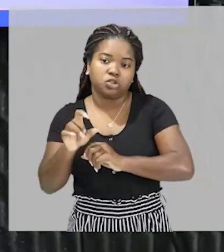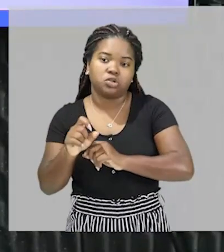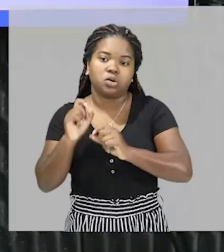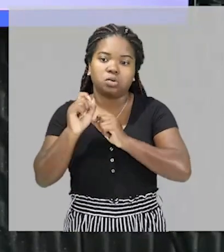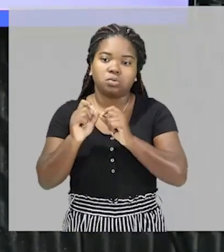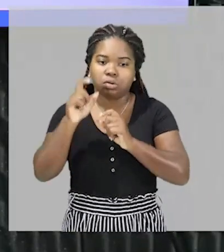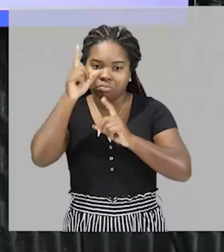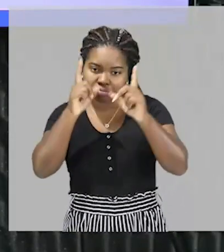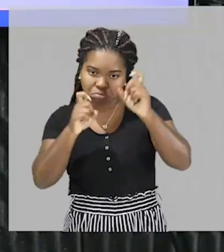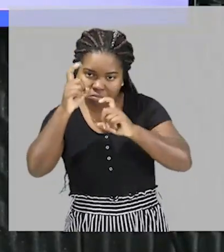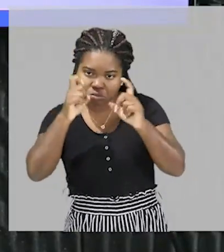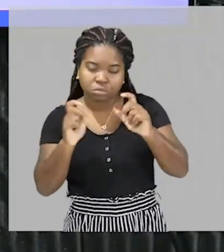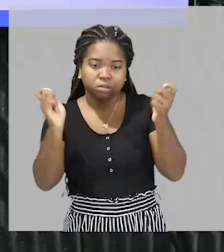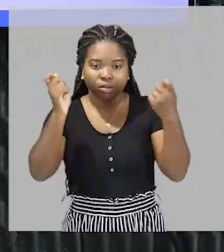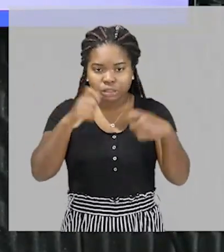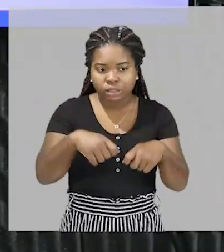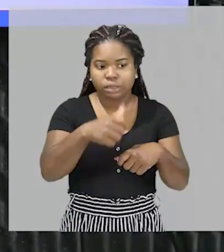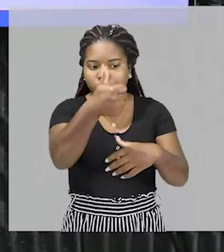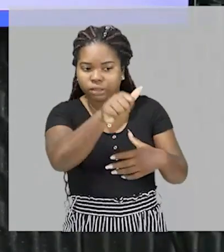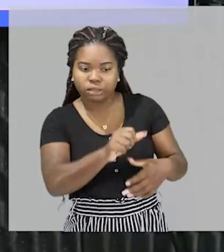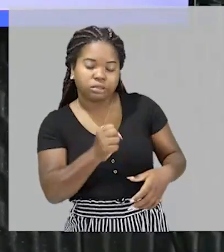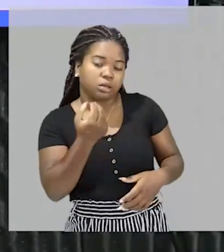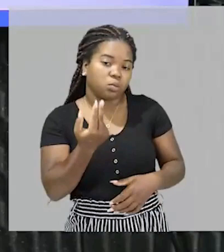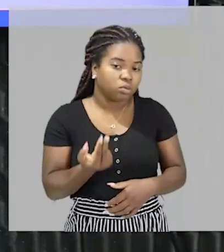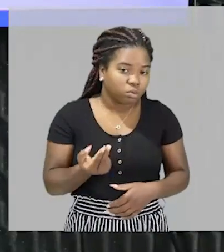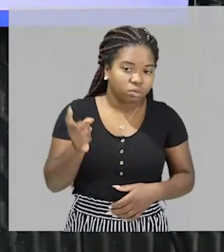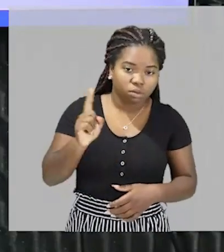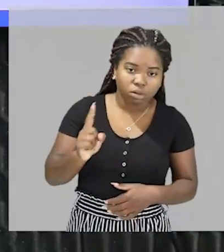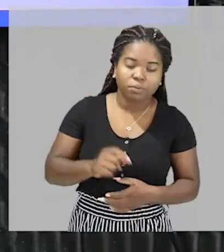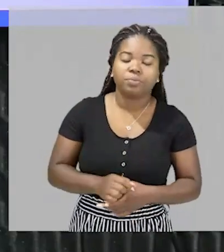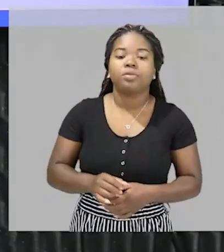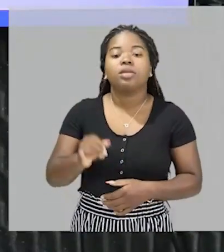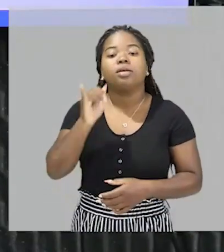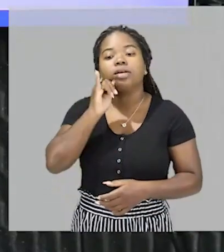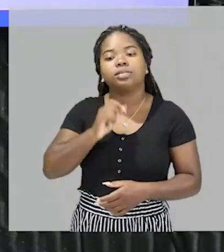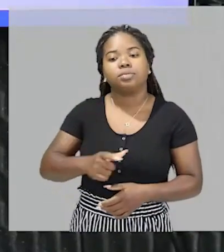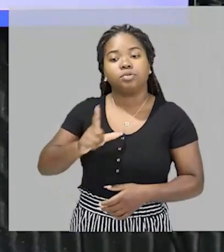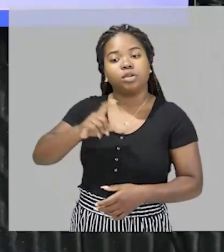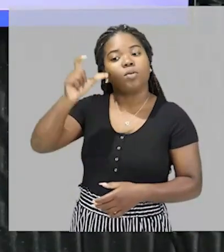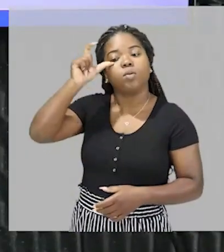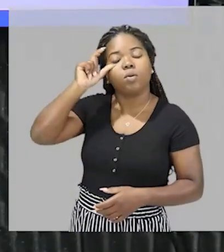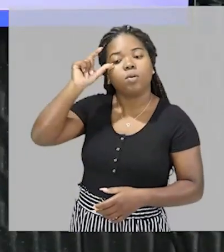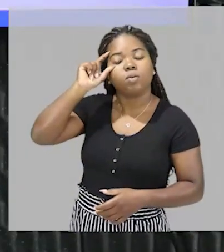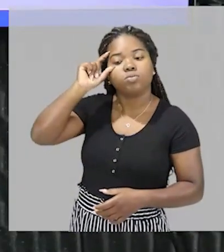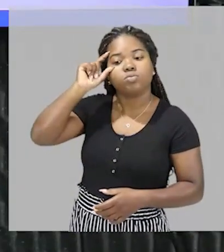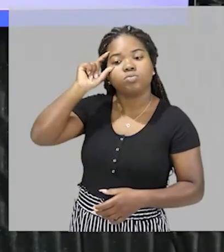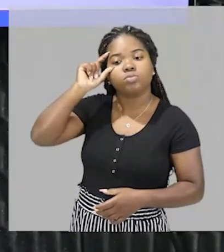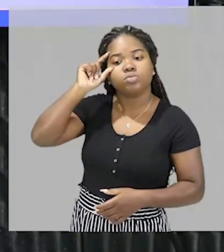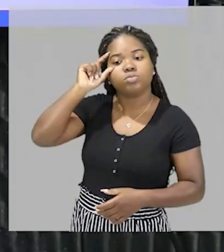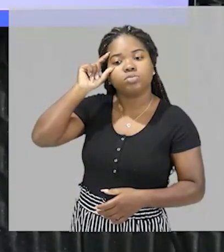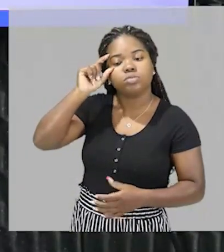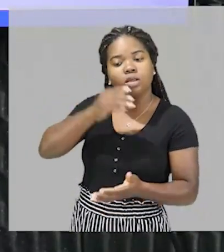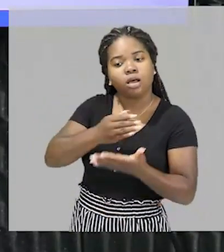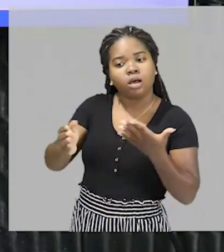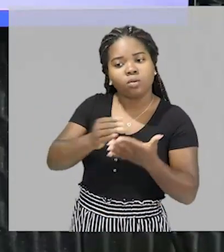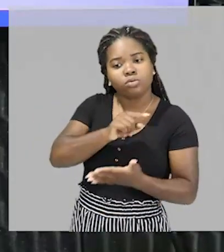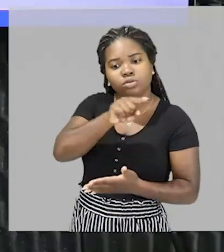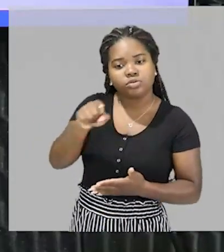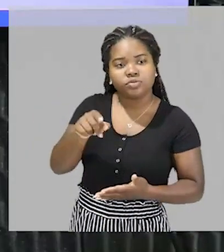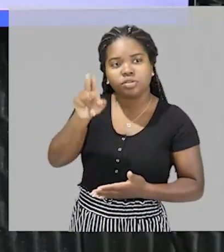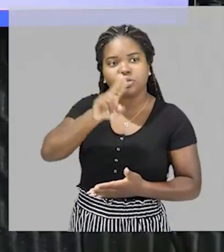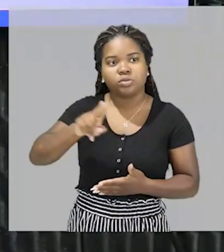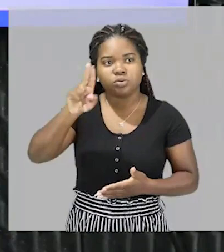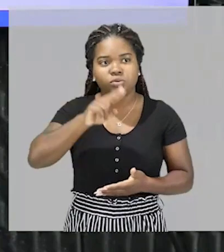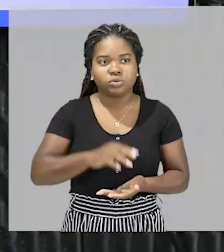assim por diante. Continuo sem entender. Então vamos lá. Eu tenho óculos. Alguns de vocês utilizam o óculos dessa